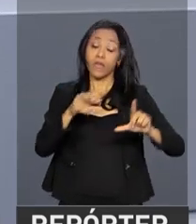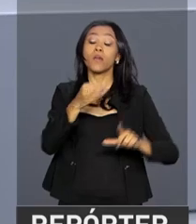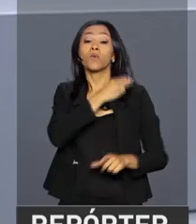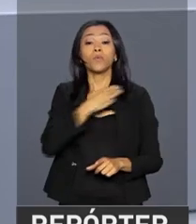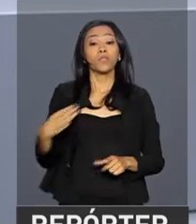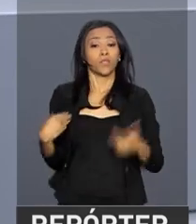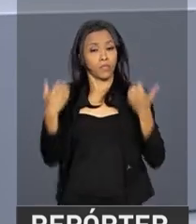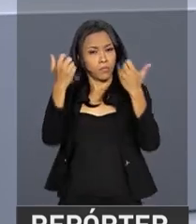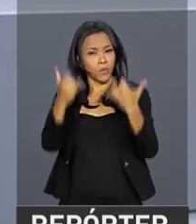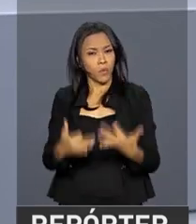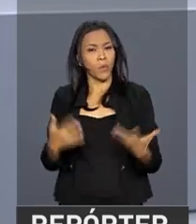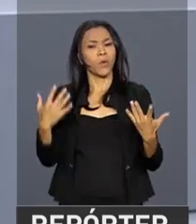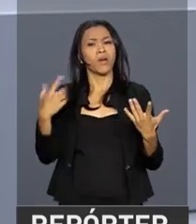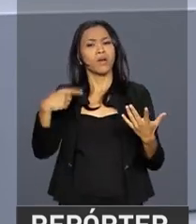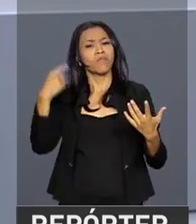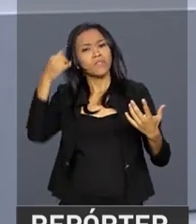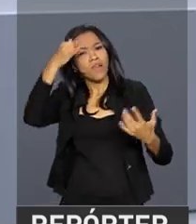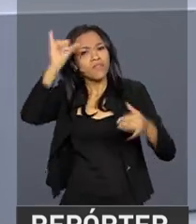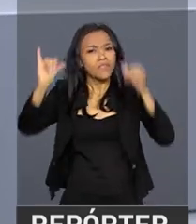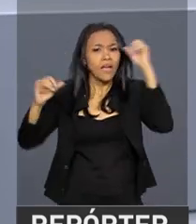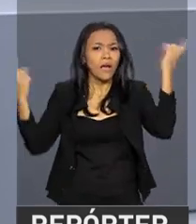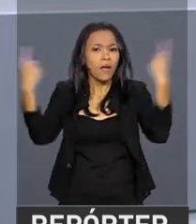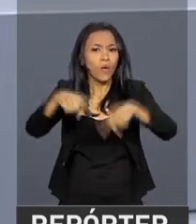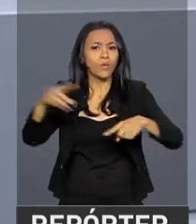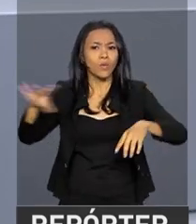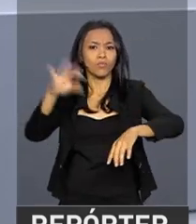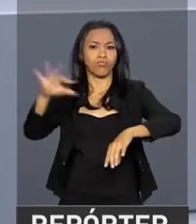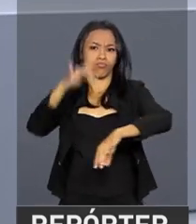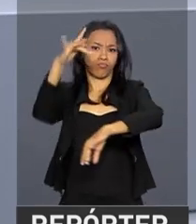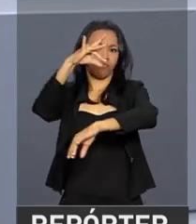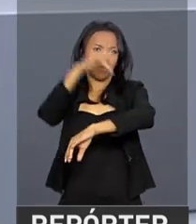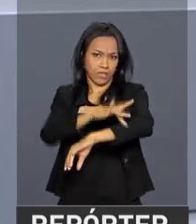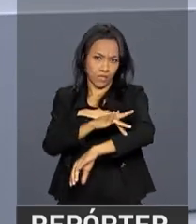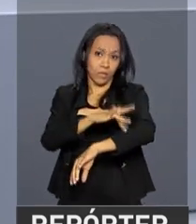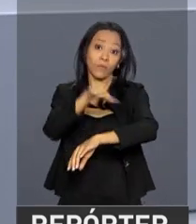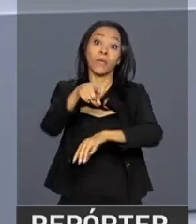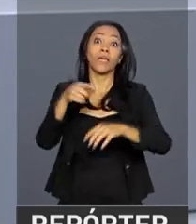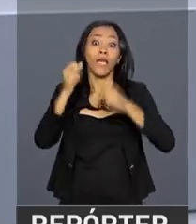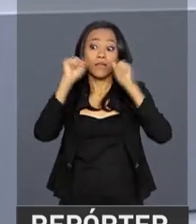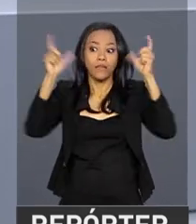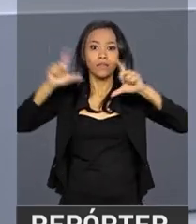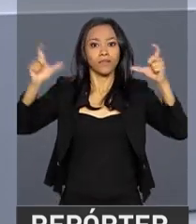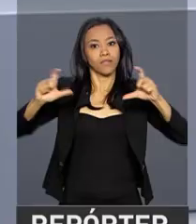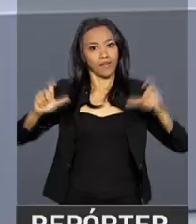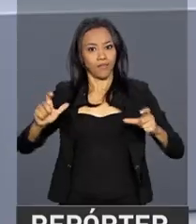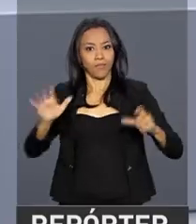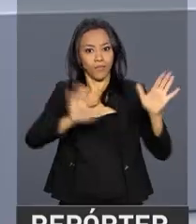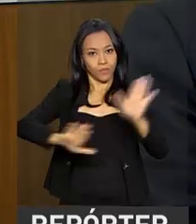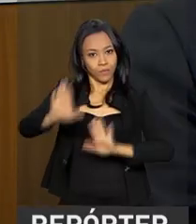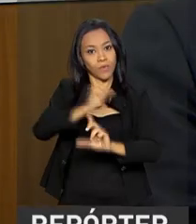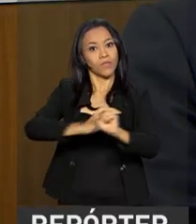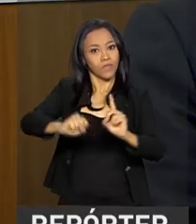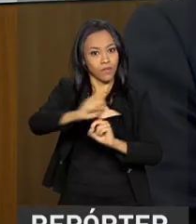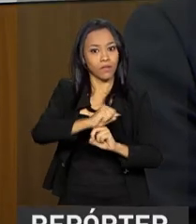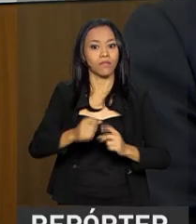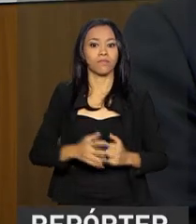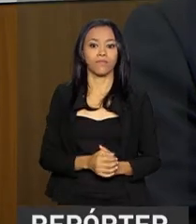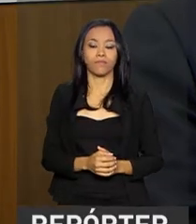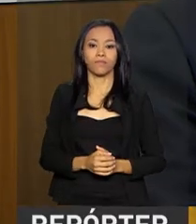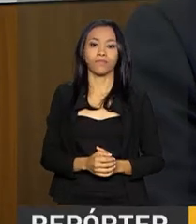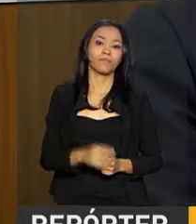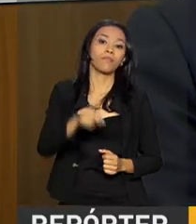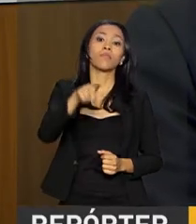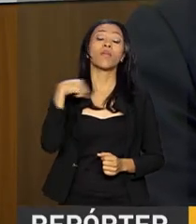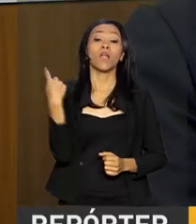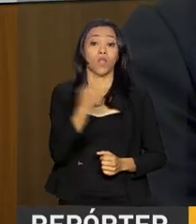sobre o combate do mosquito aedes aegypti e reforçou a importância de toda a sociedade nesta tarefa nós